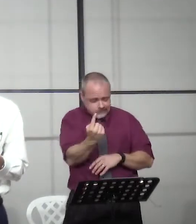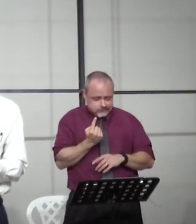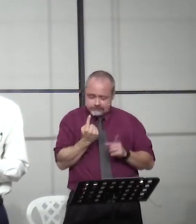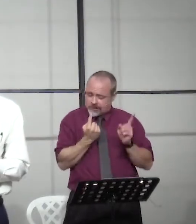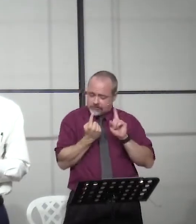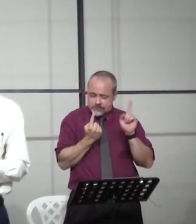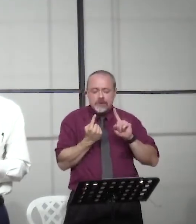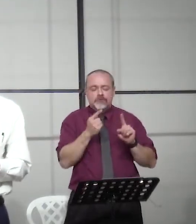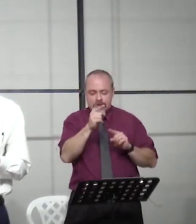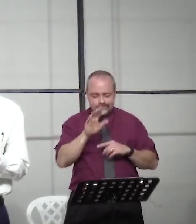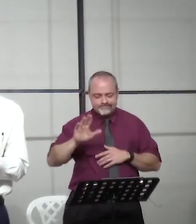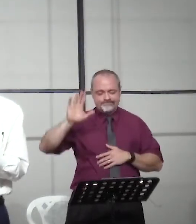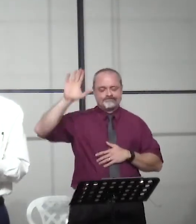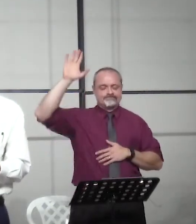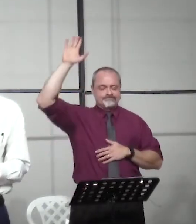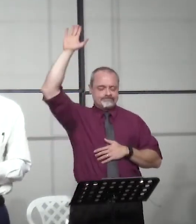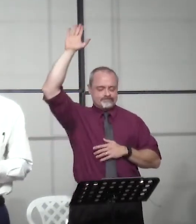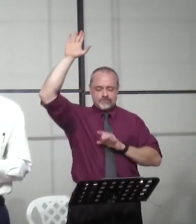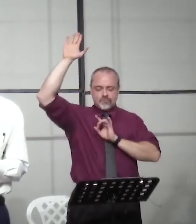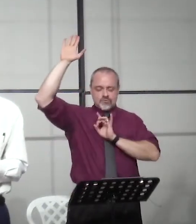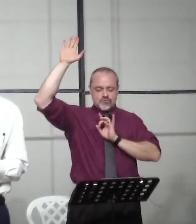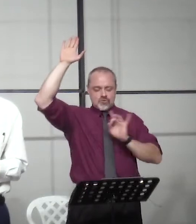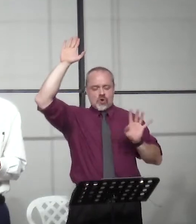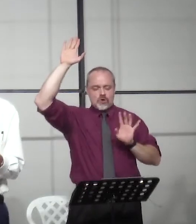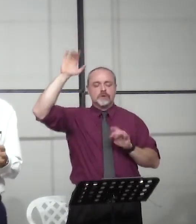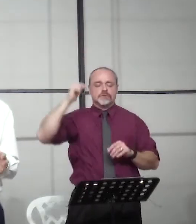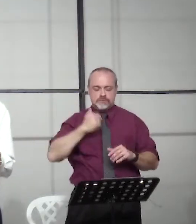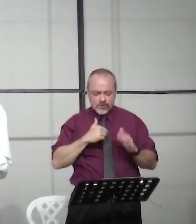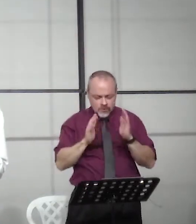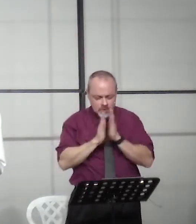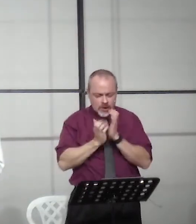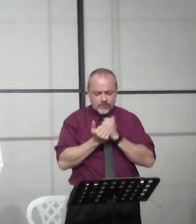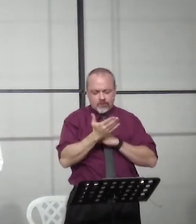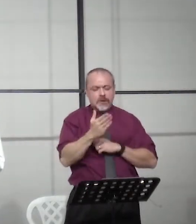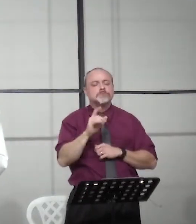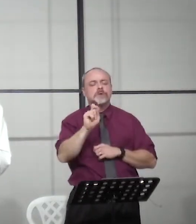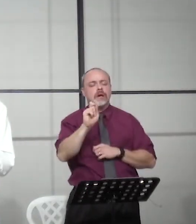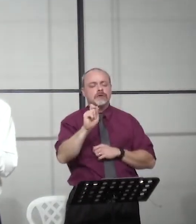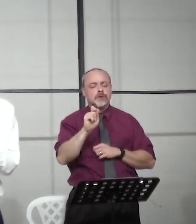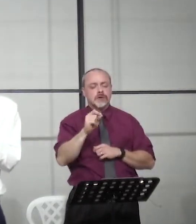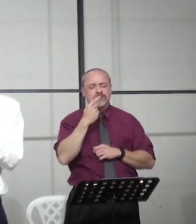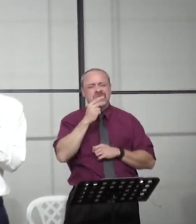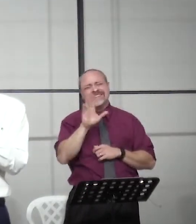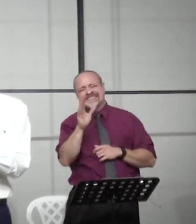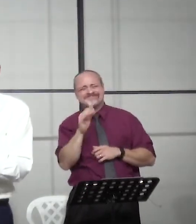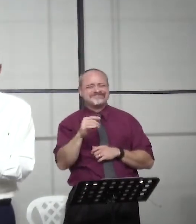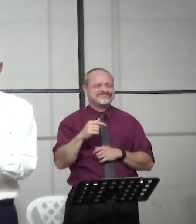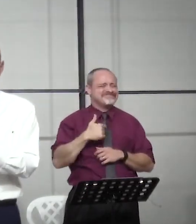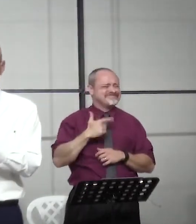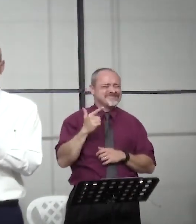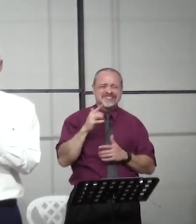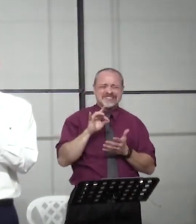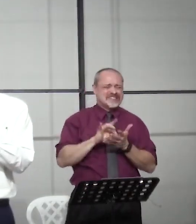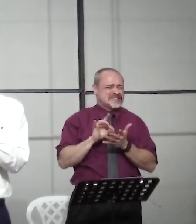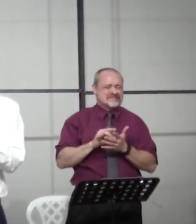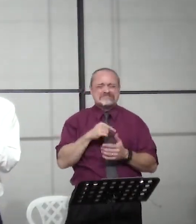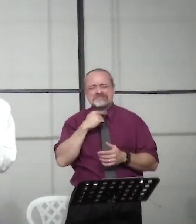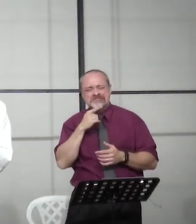se você levantar a sua mão, eu vou orar por você. Quem aqui hoje à noite diz, pastor, eu não tenho certeza